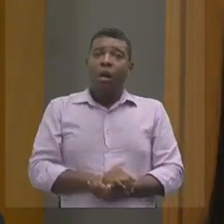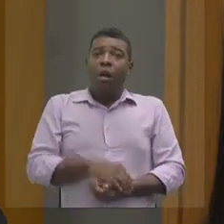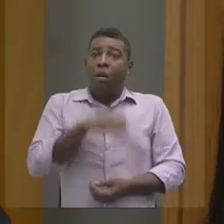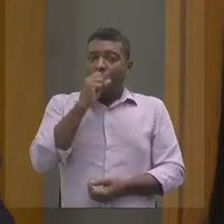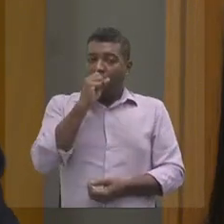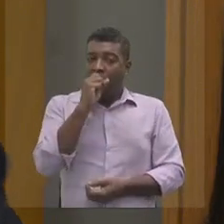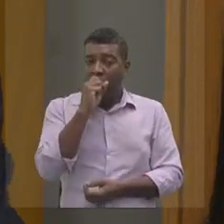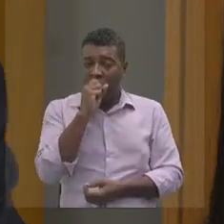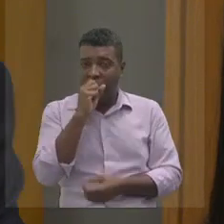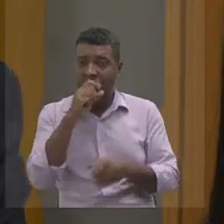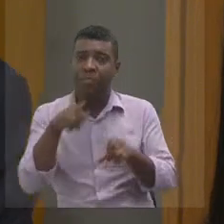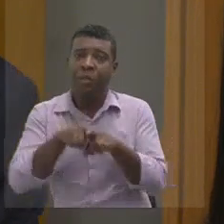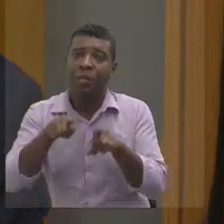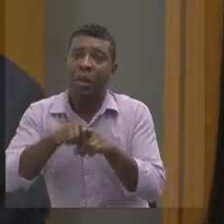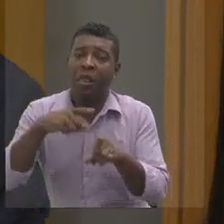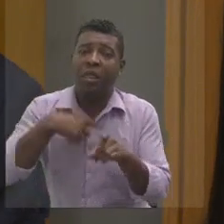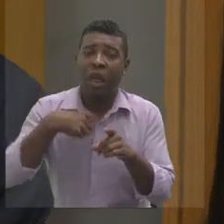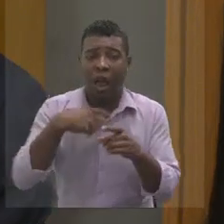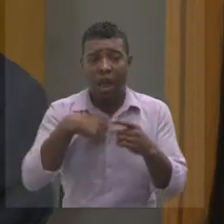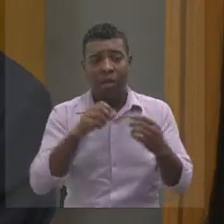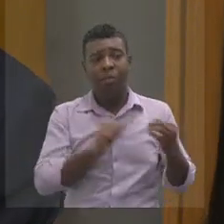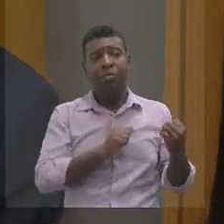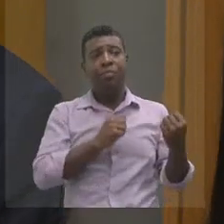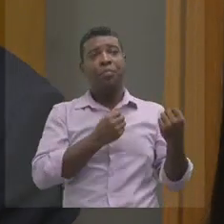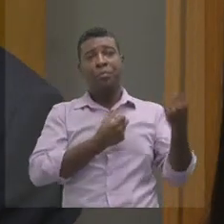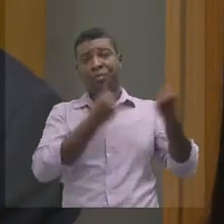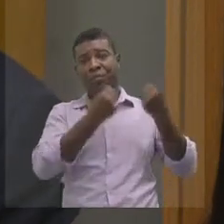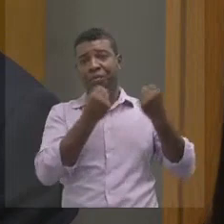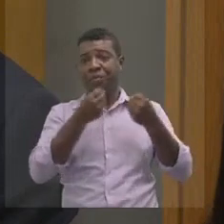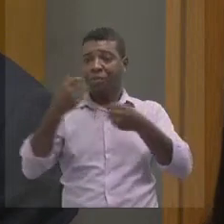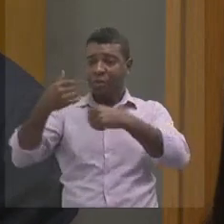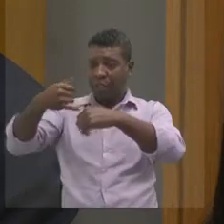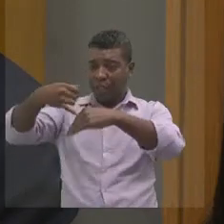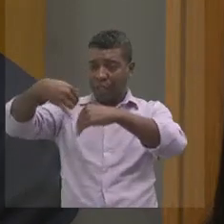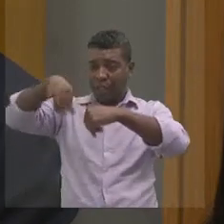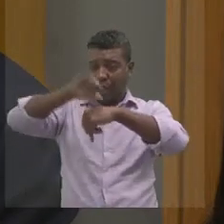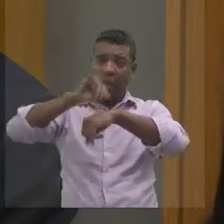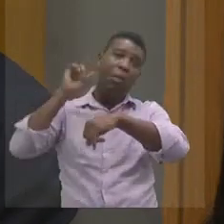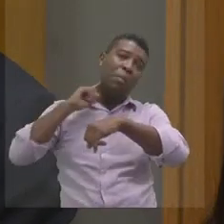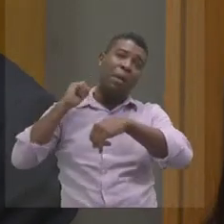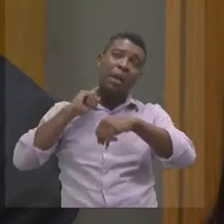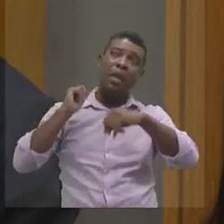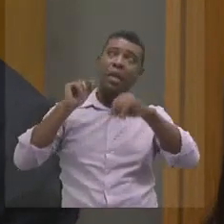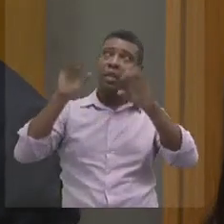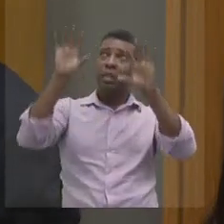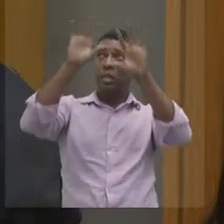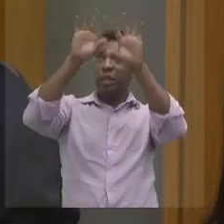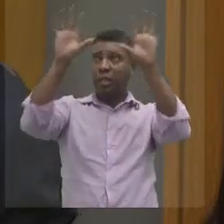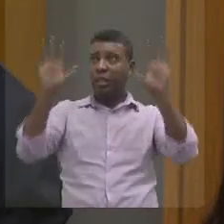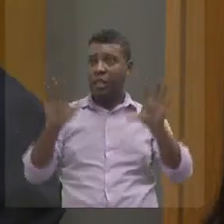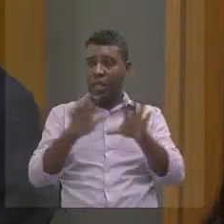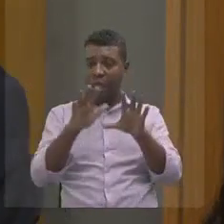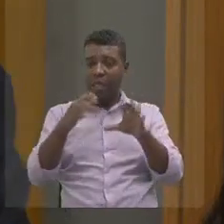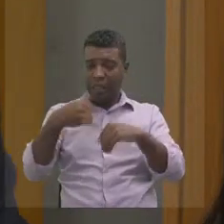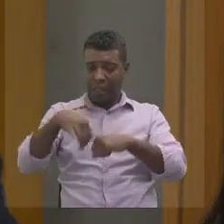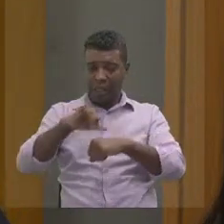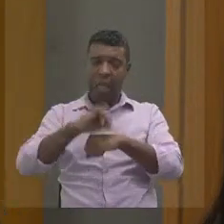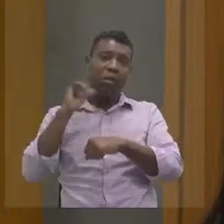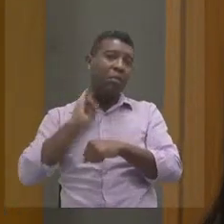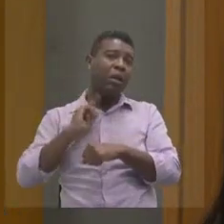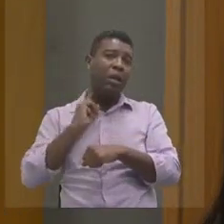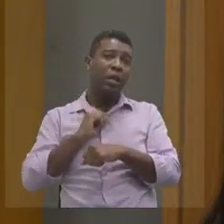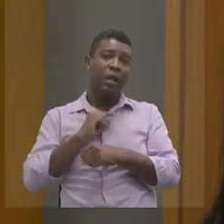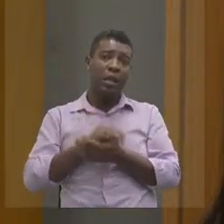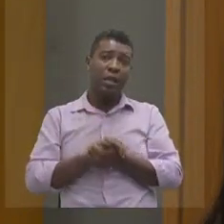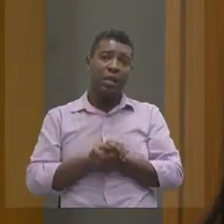fluxo do centro de Minas do Setor Central de Minas Gerais que